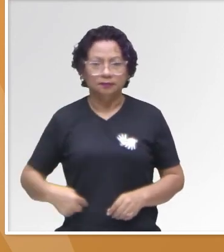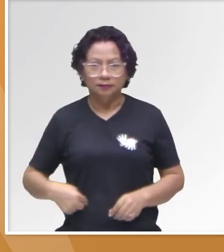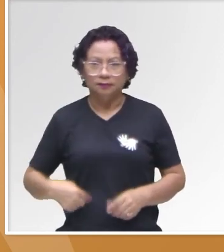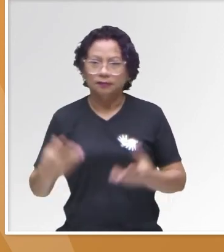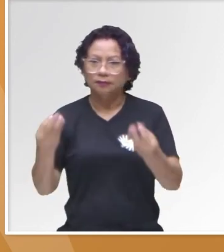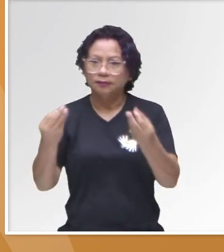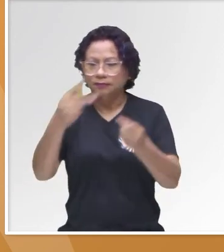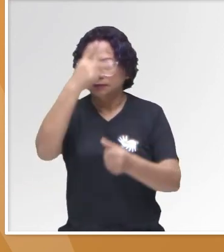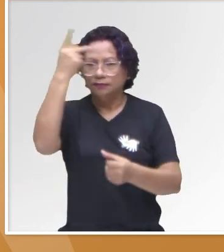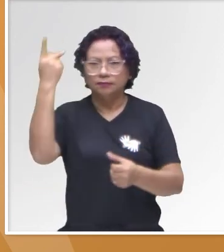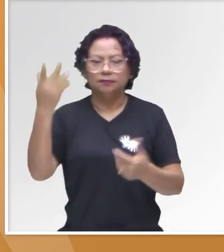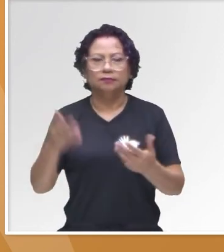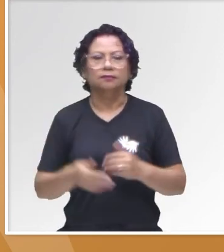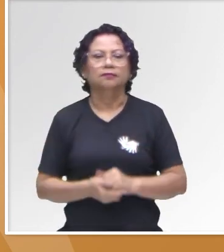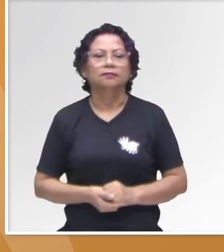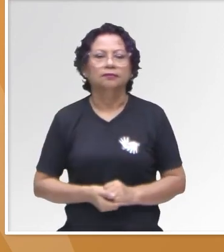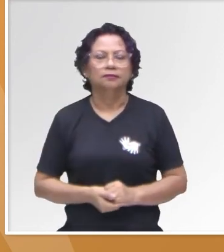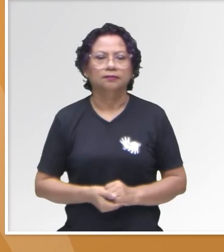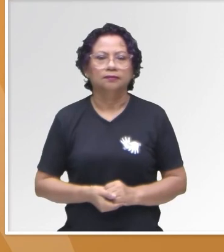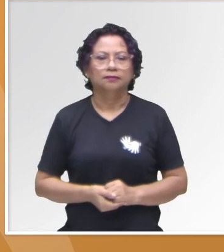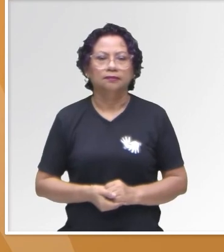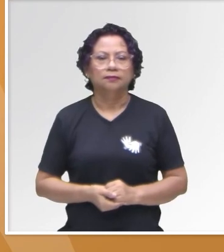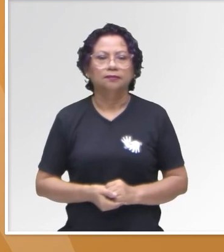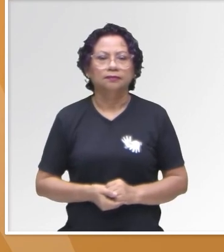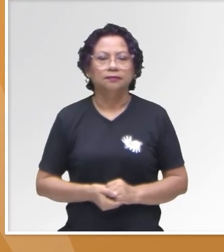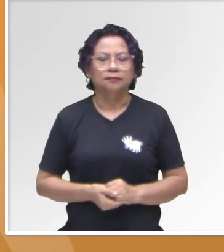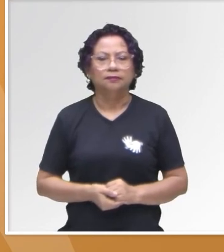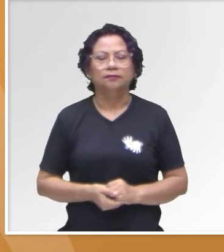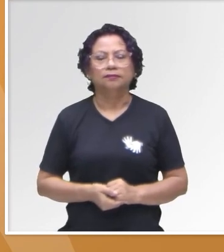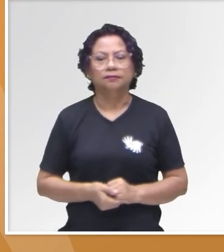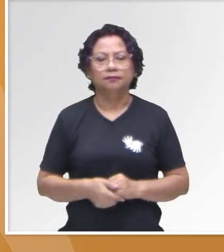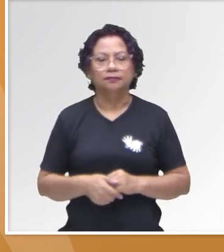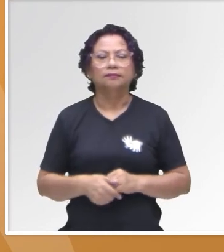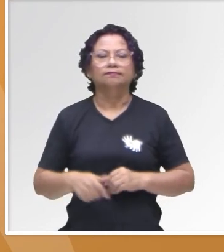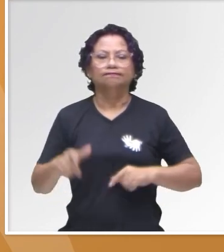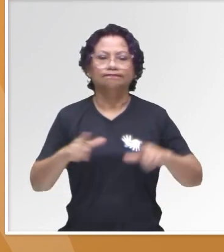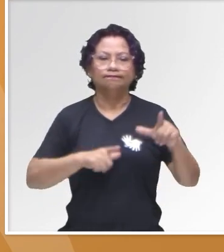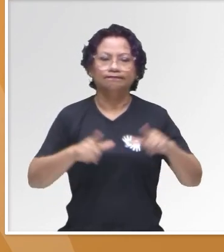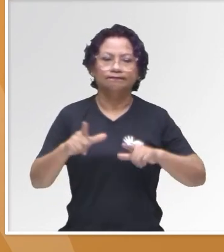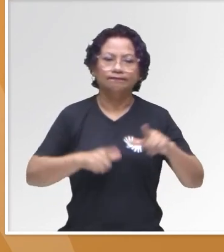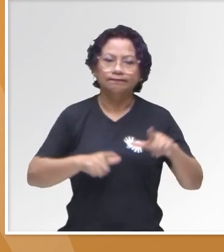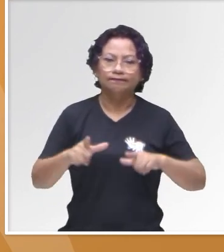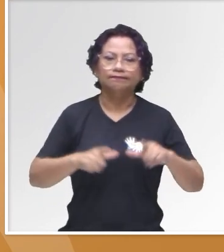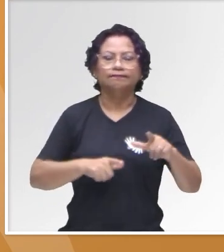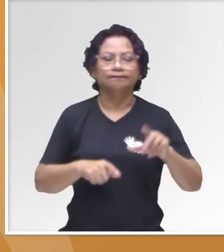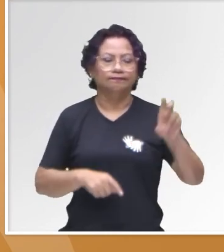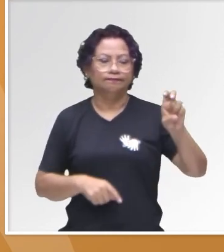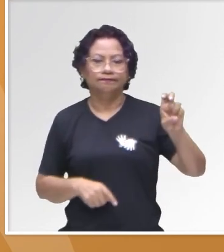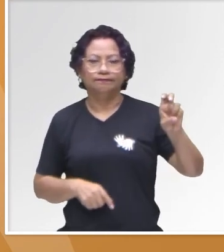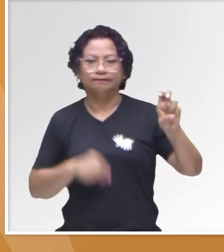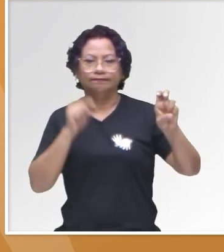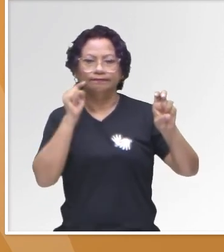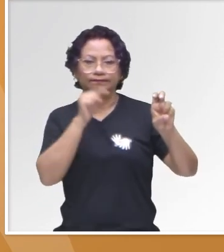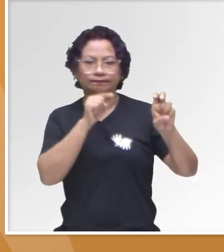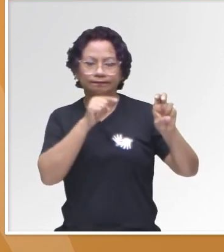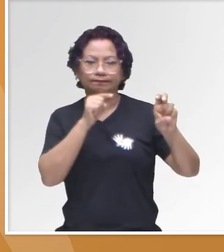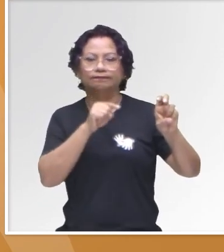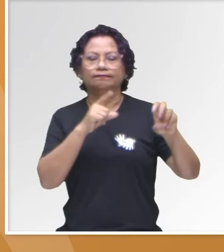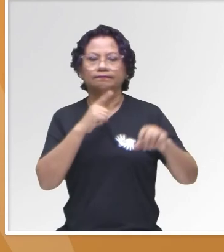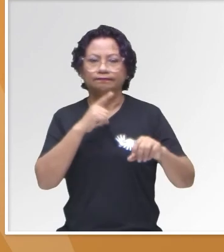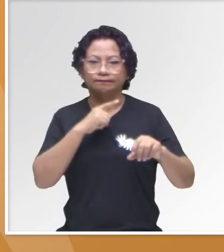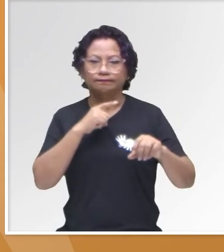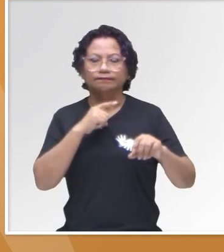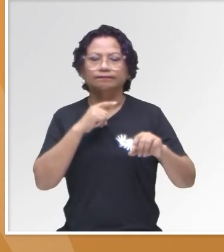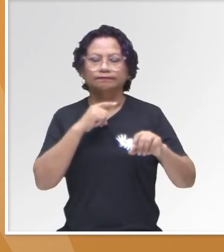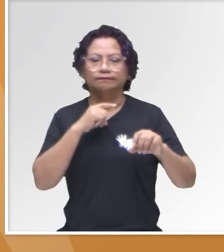populações. Temos 45% da força de trabalho que estão situados nesses 5 países, né? Então eles têm uma força muito